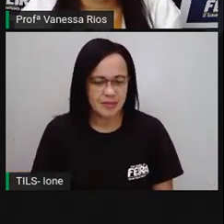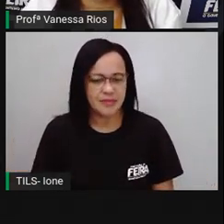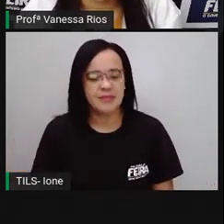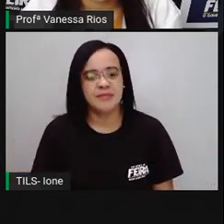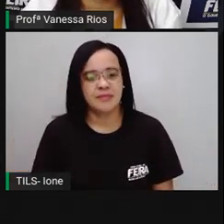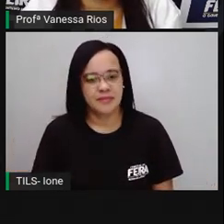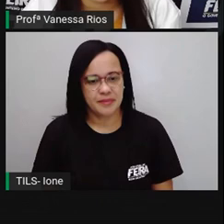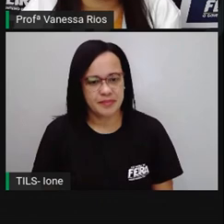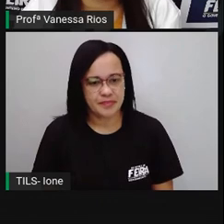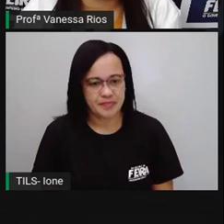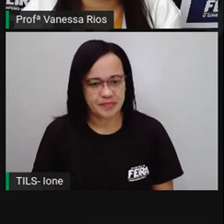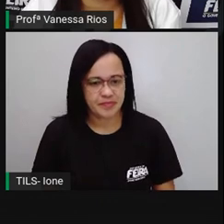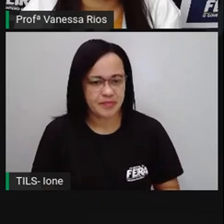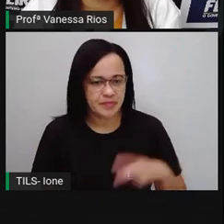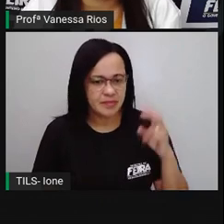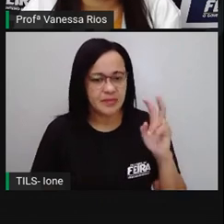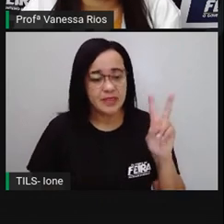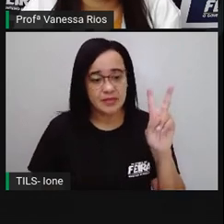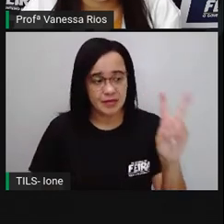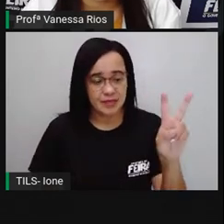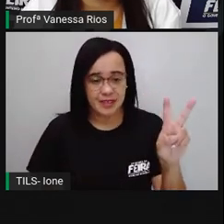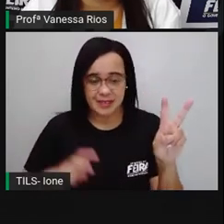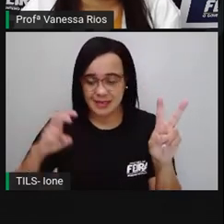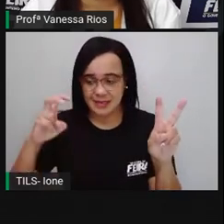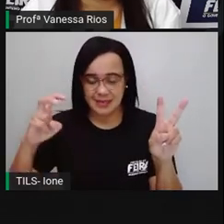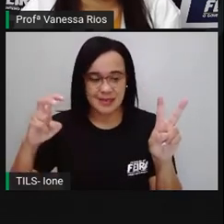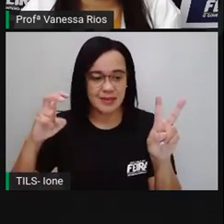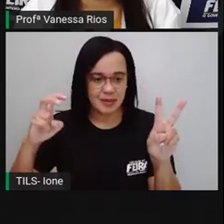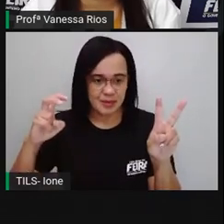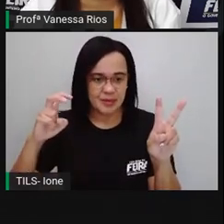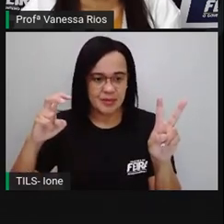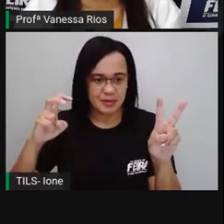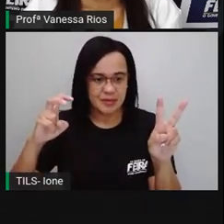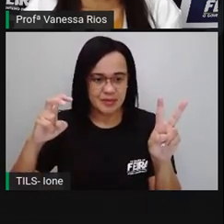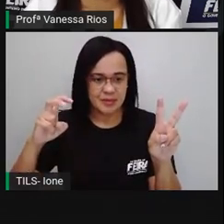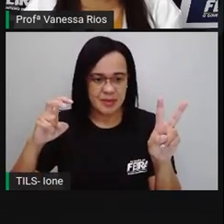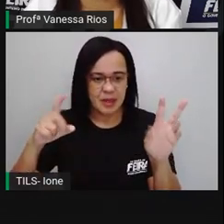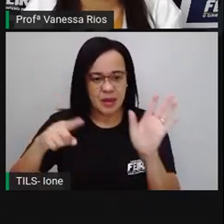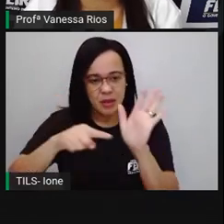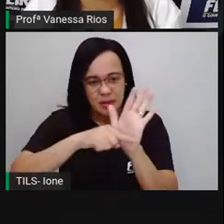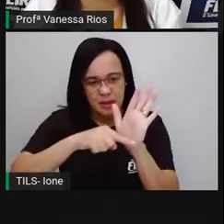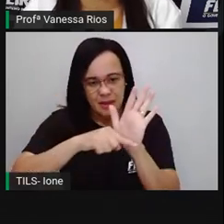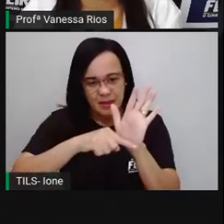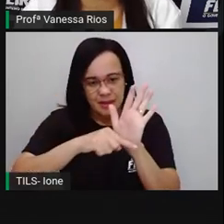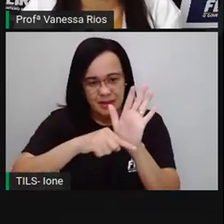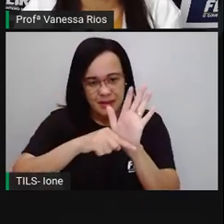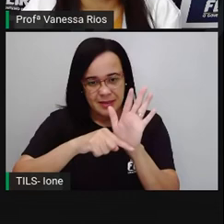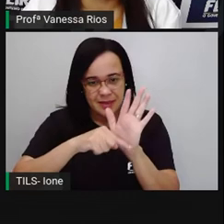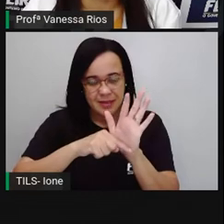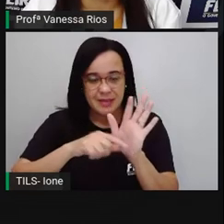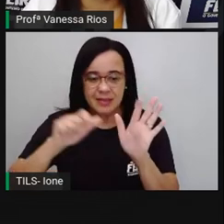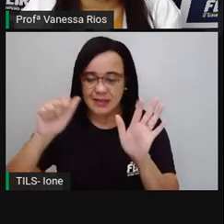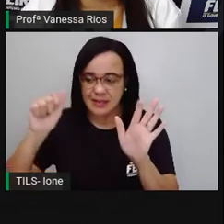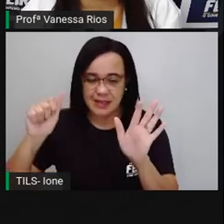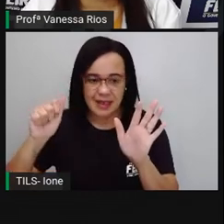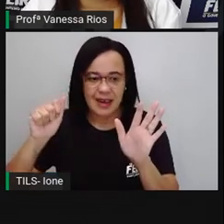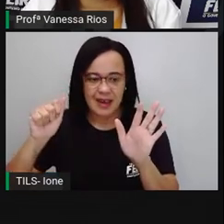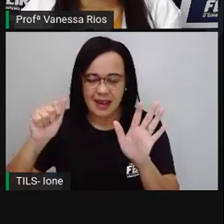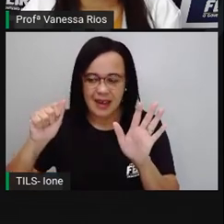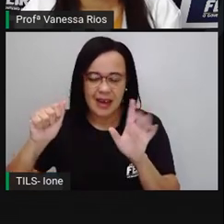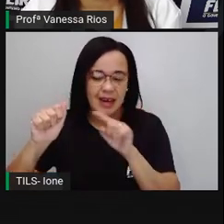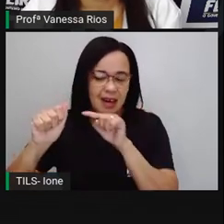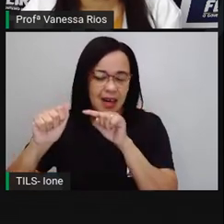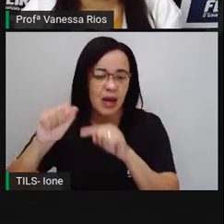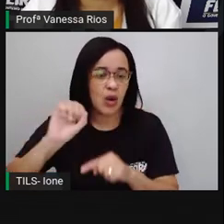a Pró colocou aqui no lugar do V o número 5. Menos o número de arestas, ó, que é 8.